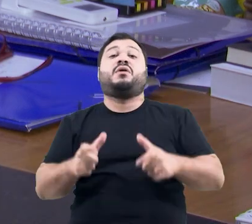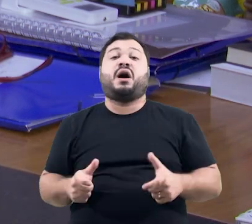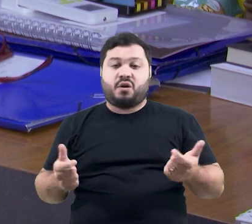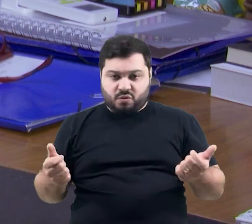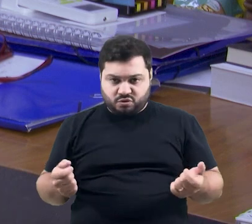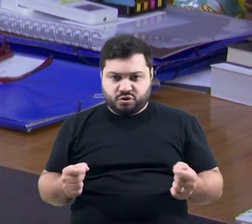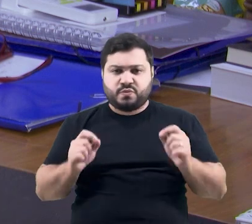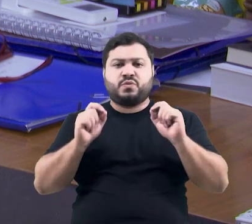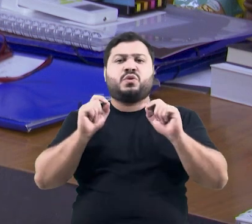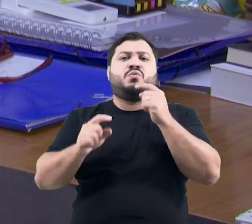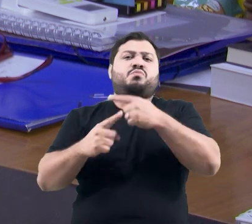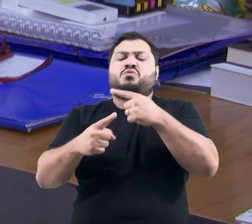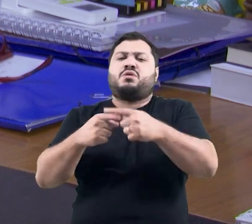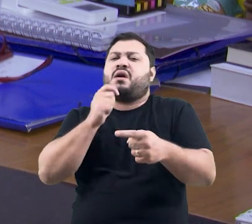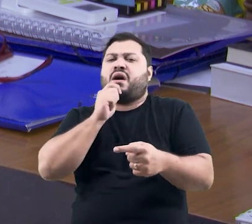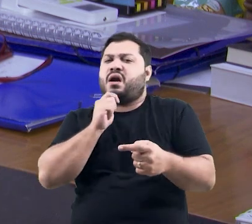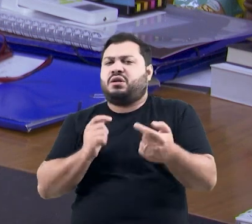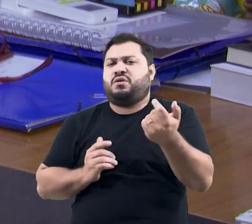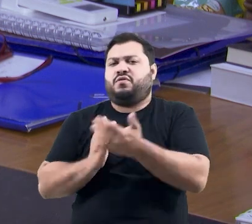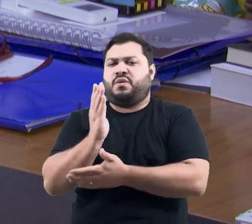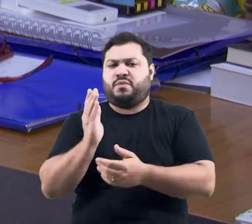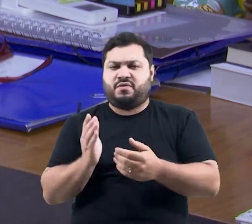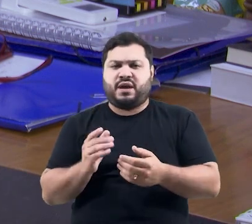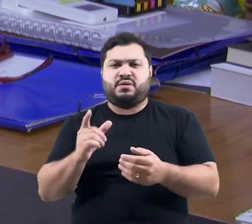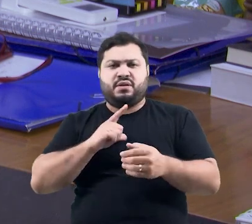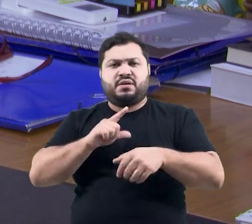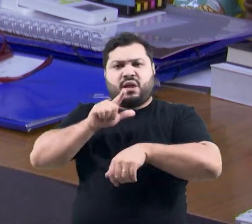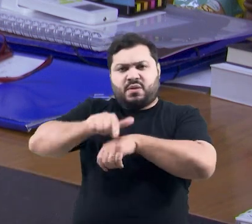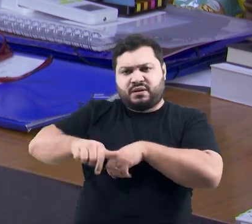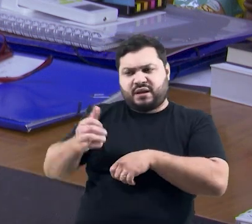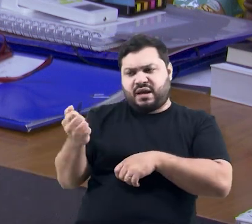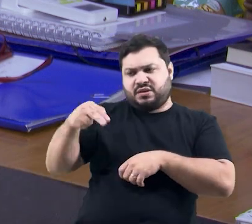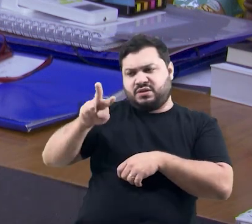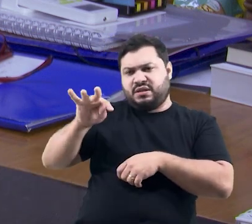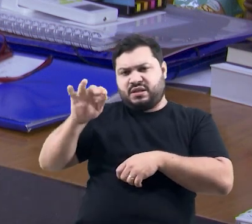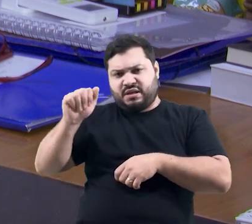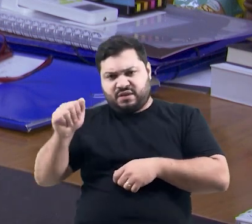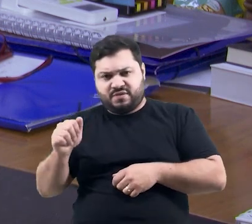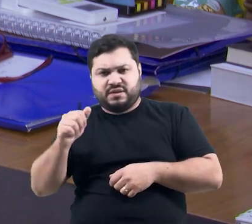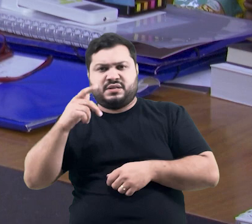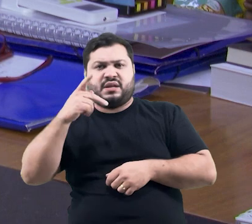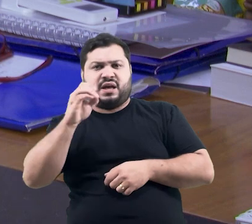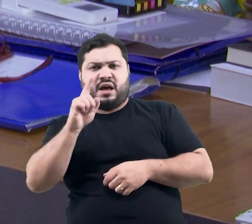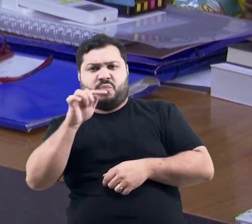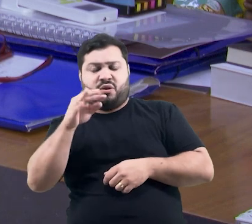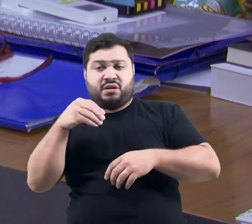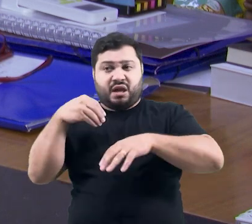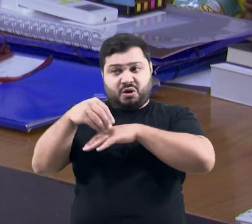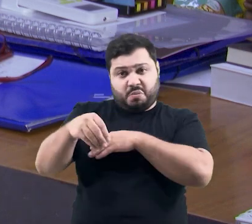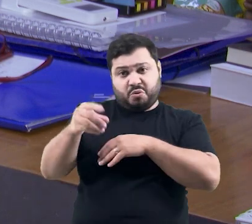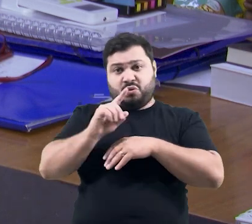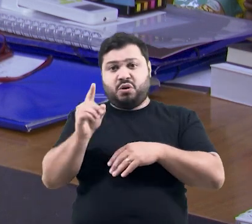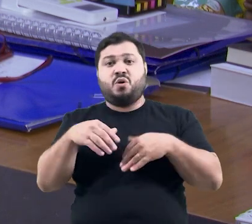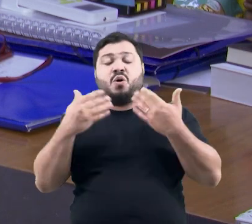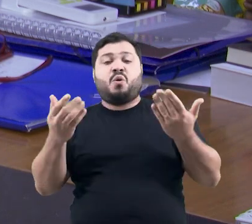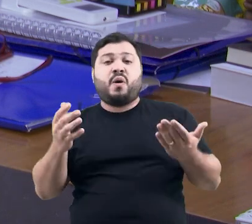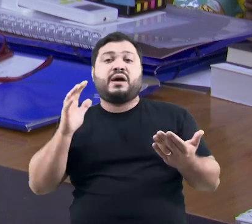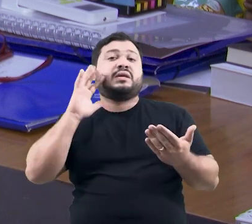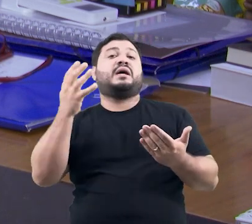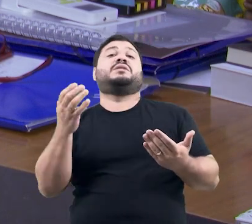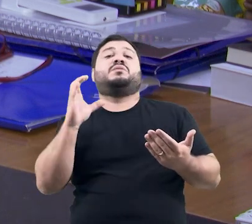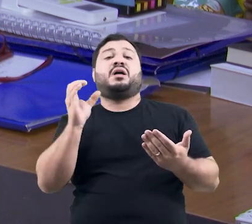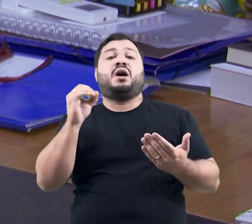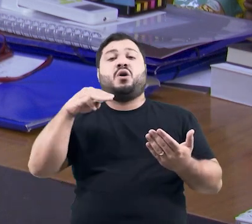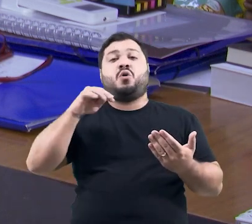está aprovado em que agência? Por que ainda não foi aprovado na Anvisa? Tem um atraso na Anvisa? A Conitec recomendou ou não